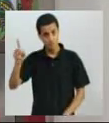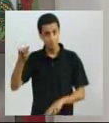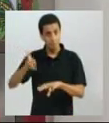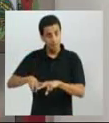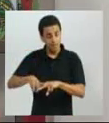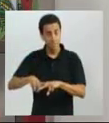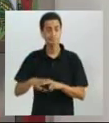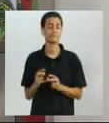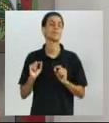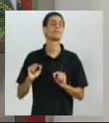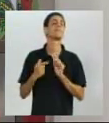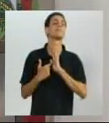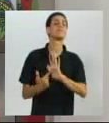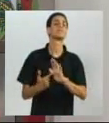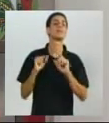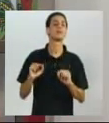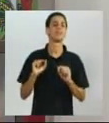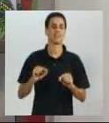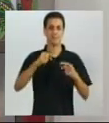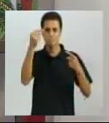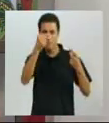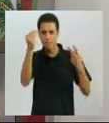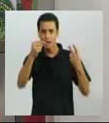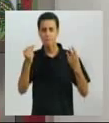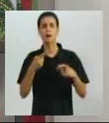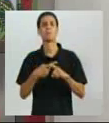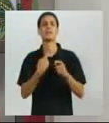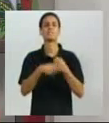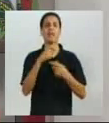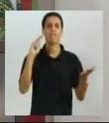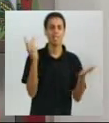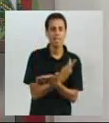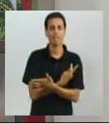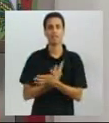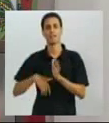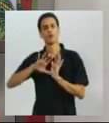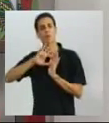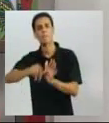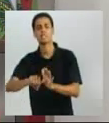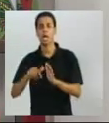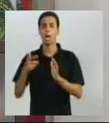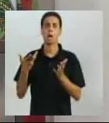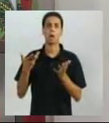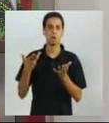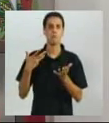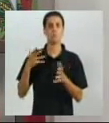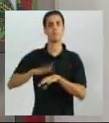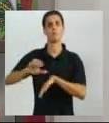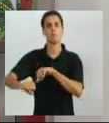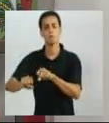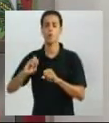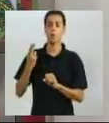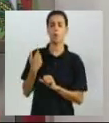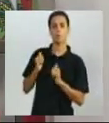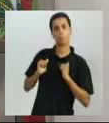senhores e senhoras, estas ações, por improbidade administrativa, corrupção ativa ou passiva, captação ilegal de